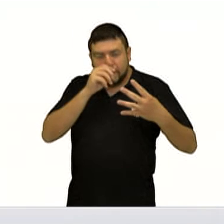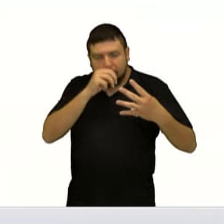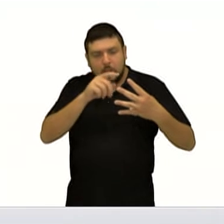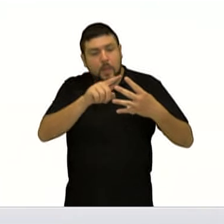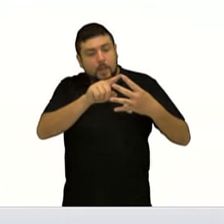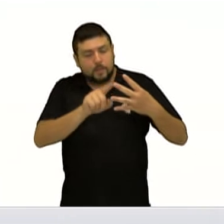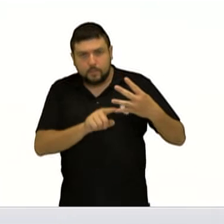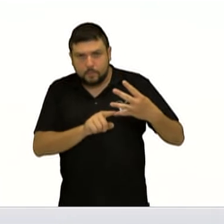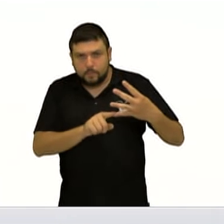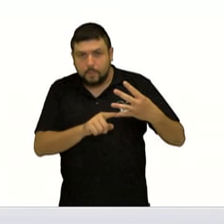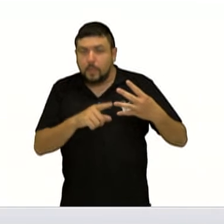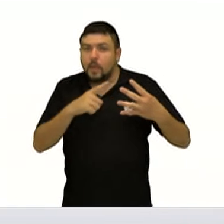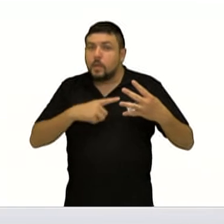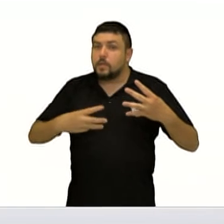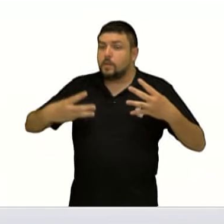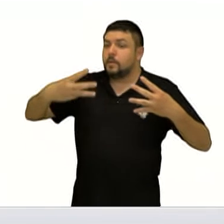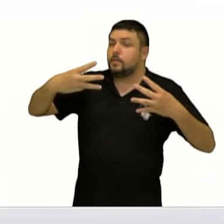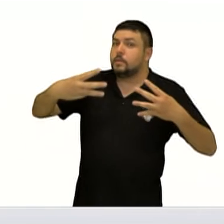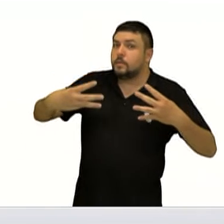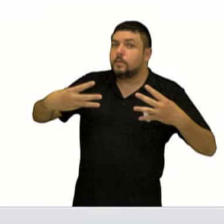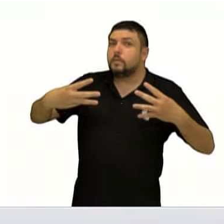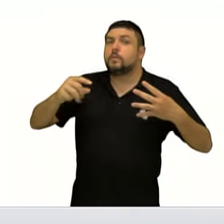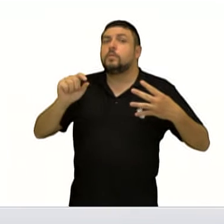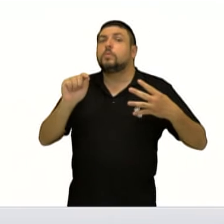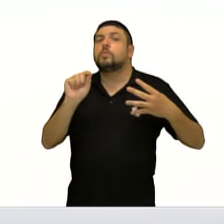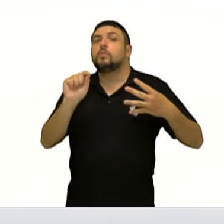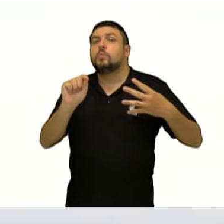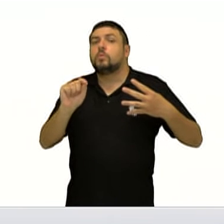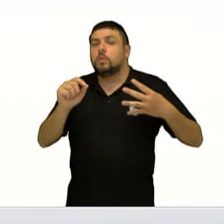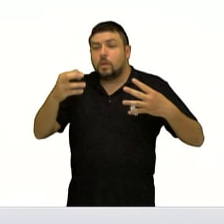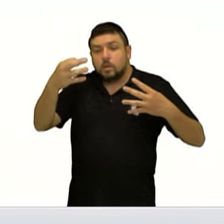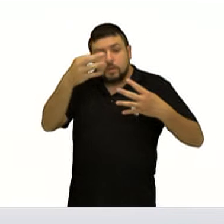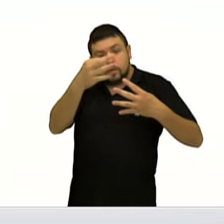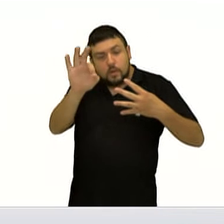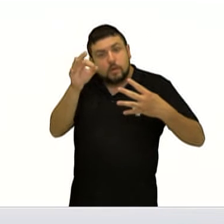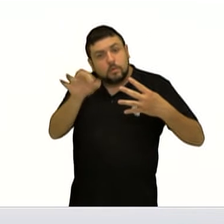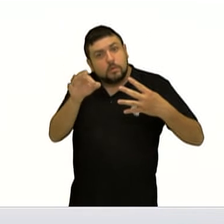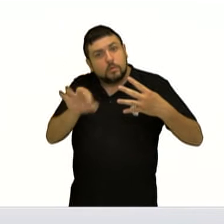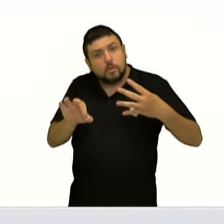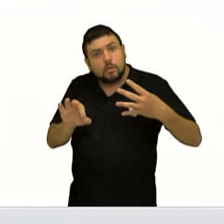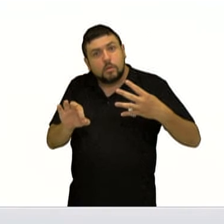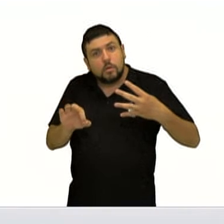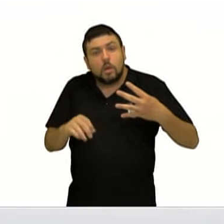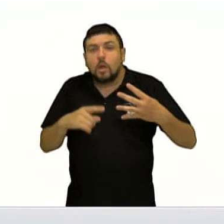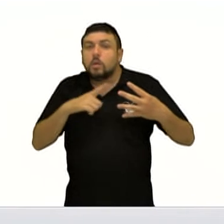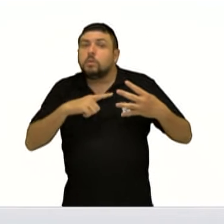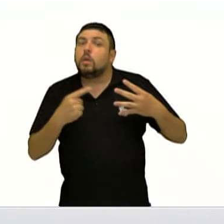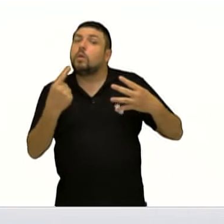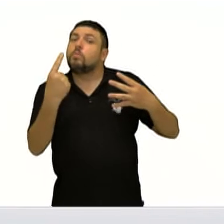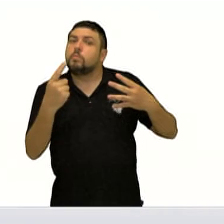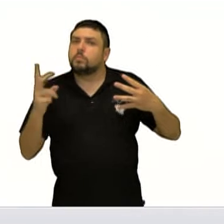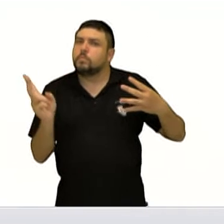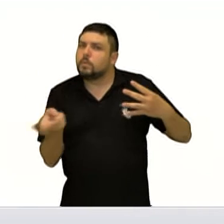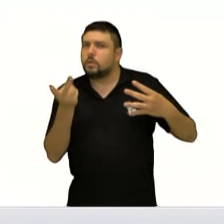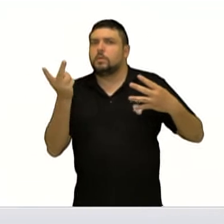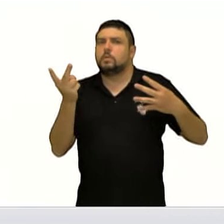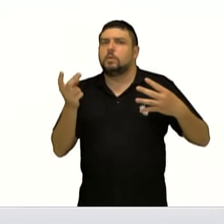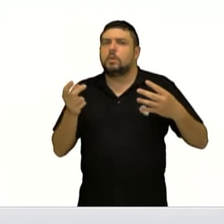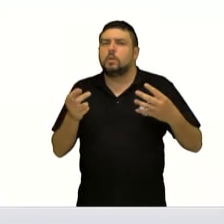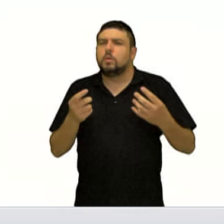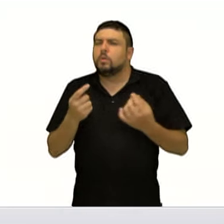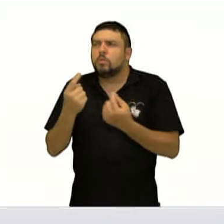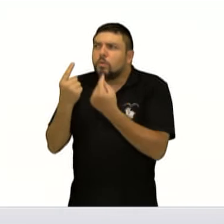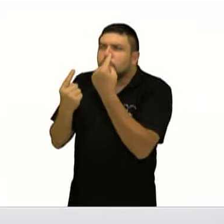4, eu tenho 3 que são corretas e apenas uma incorreta, porque ele quer saber qual